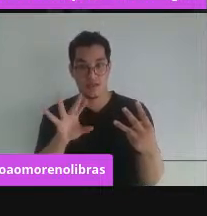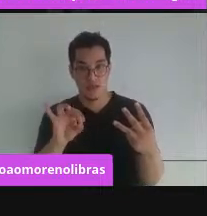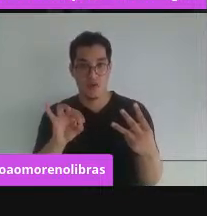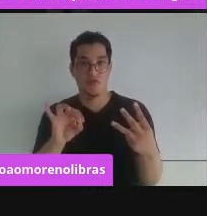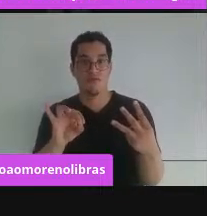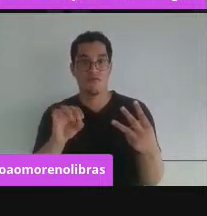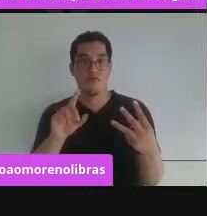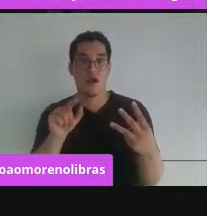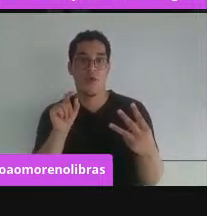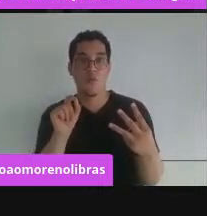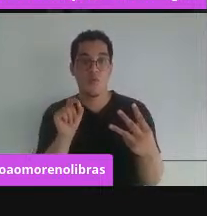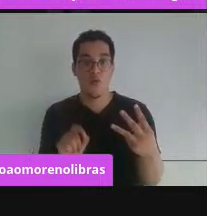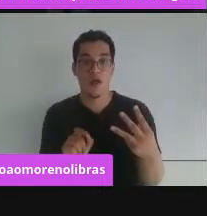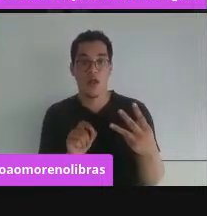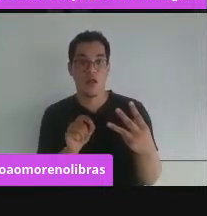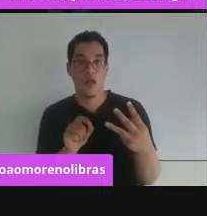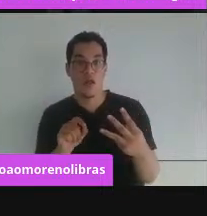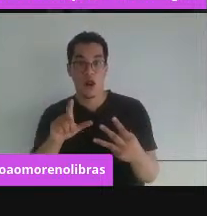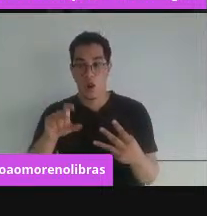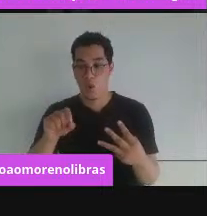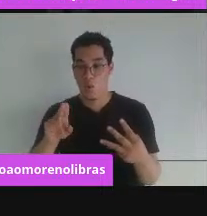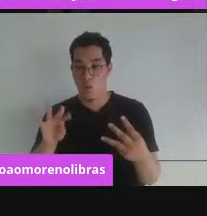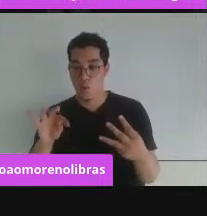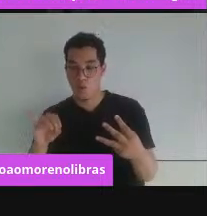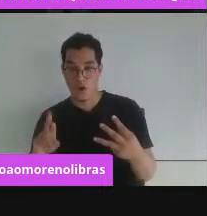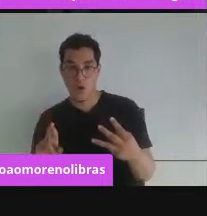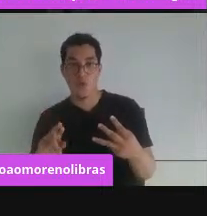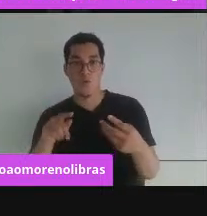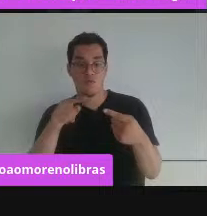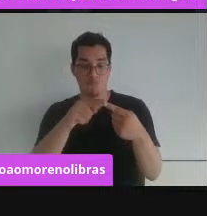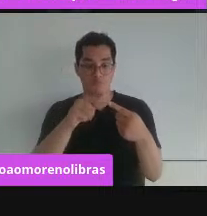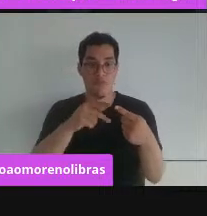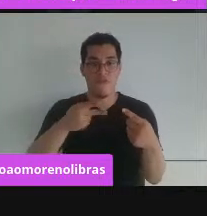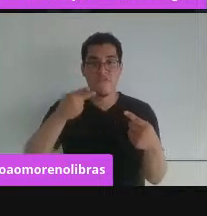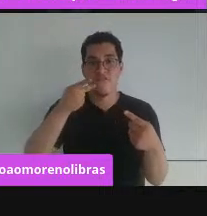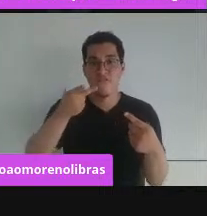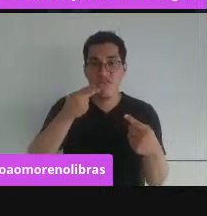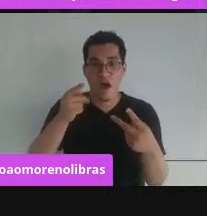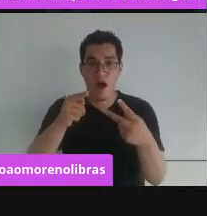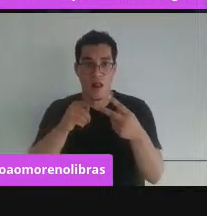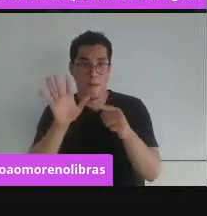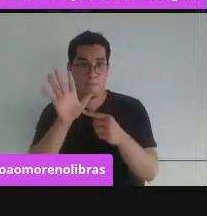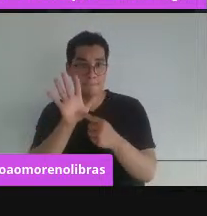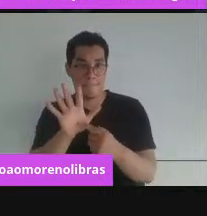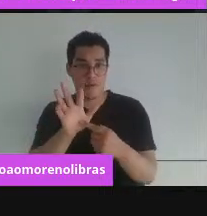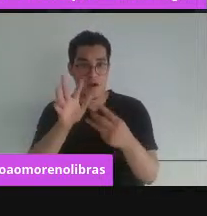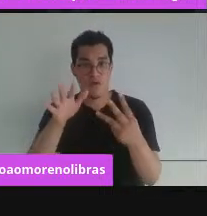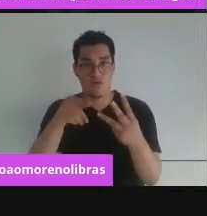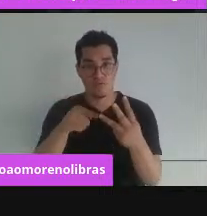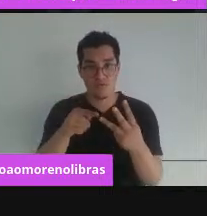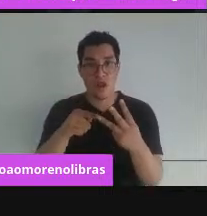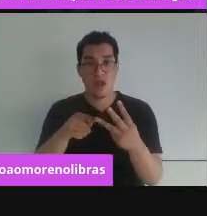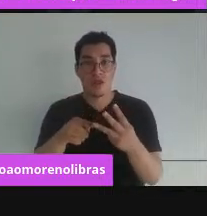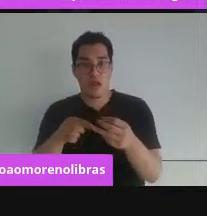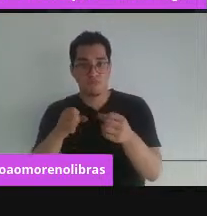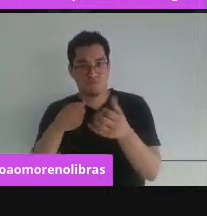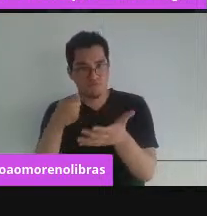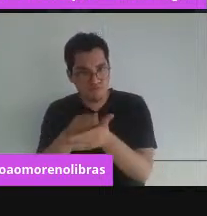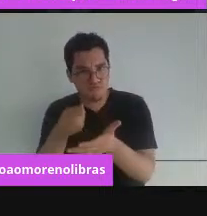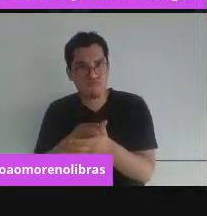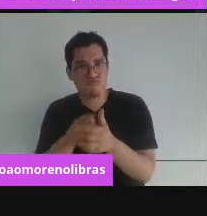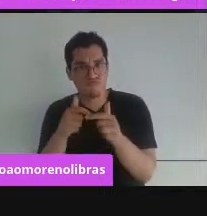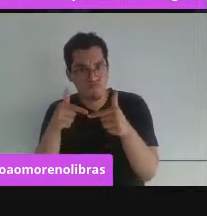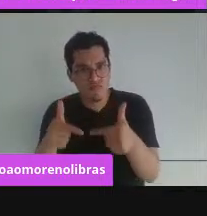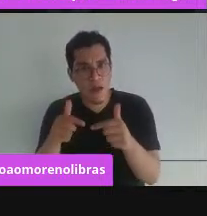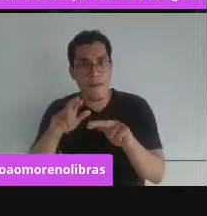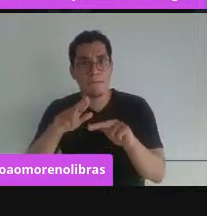ele quem mostra, é ele quem sustenta ou defende, né, uma tese. O dizer permite que a emoção seja